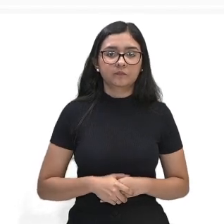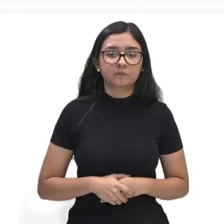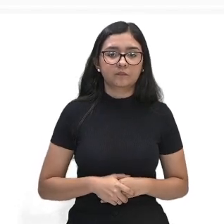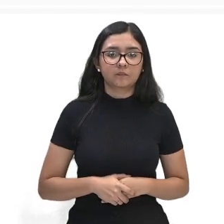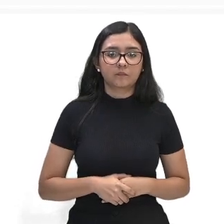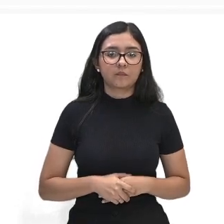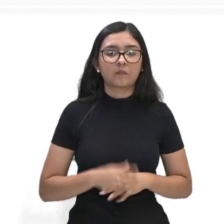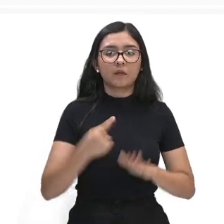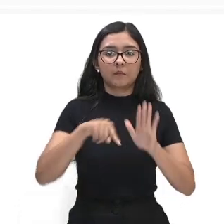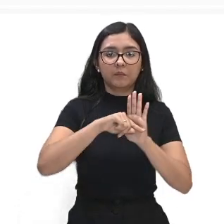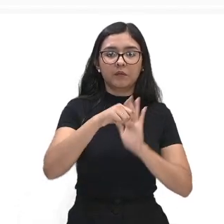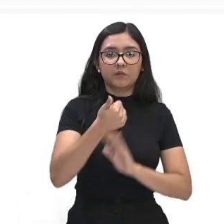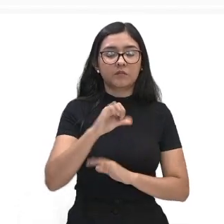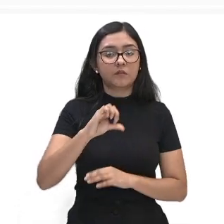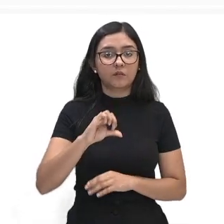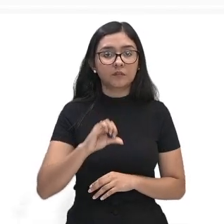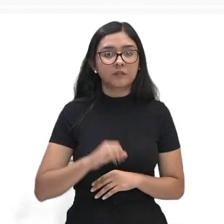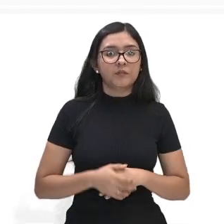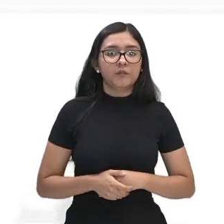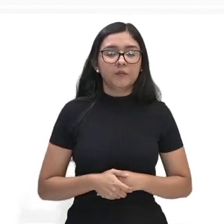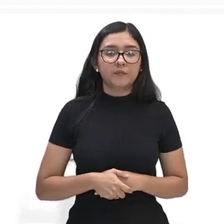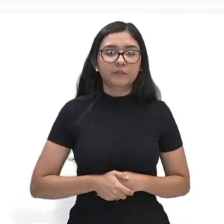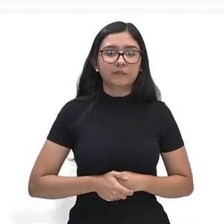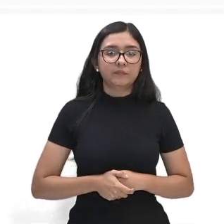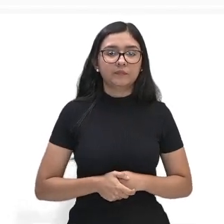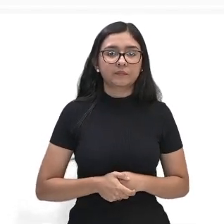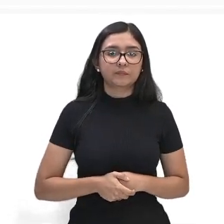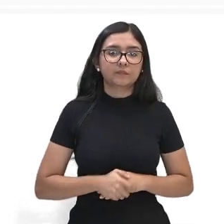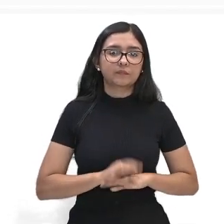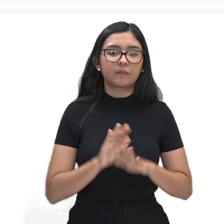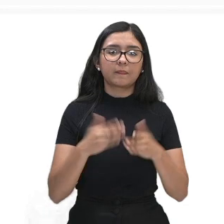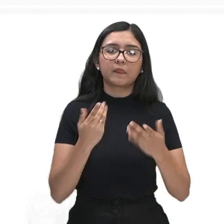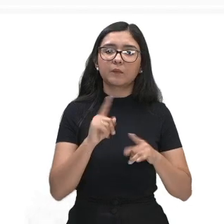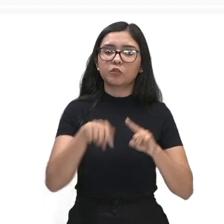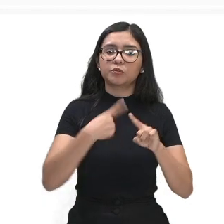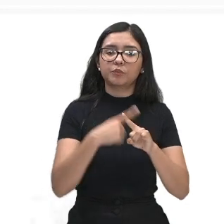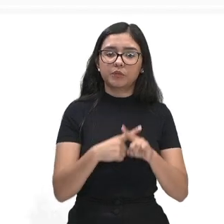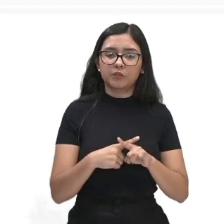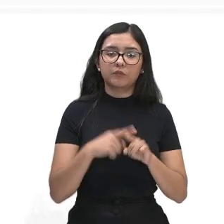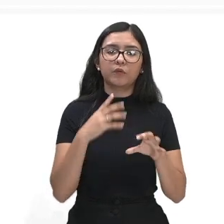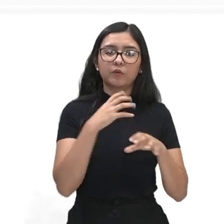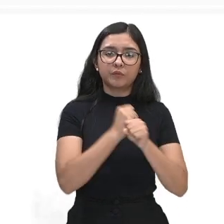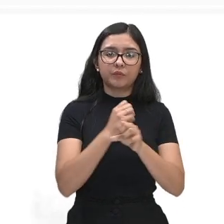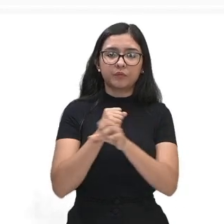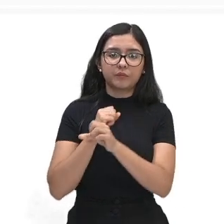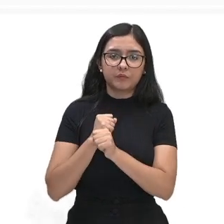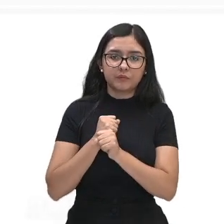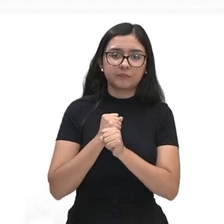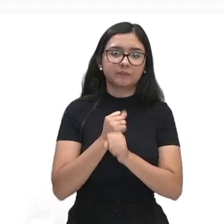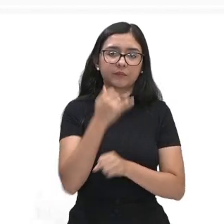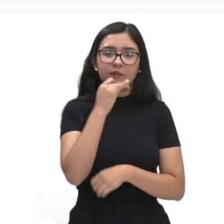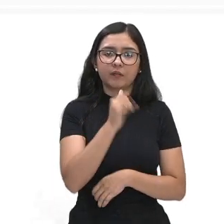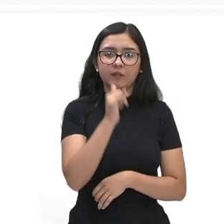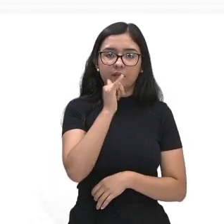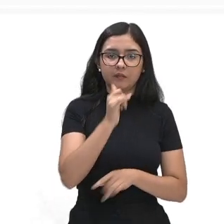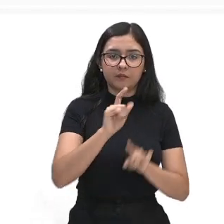elevado a menos 19. Fazendo essa multiplicação, eu vou calcular a carga elétrica positiva.